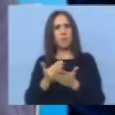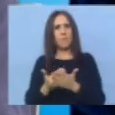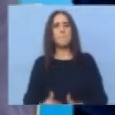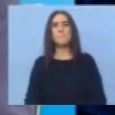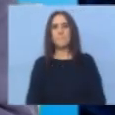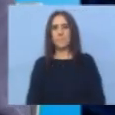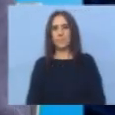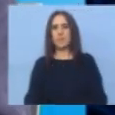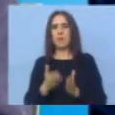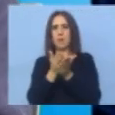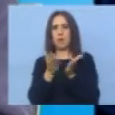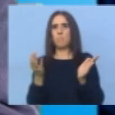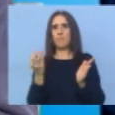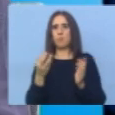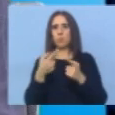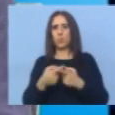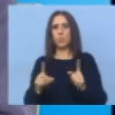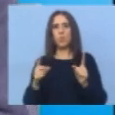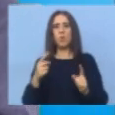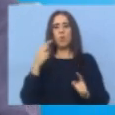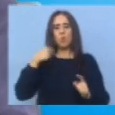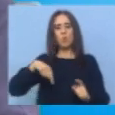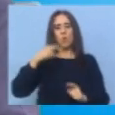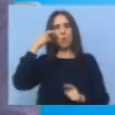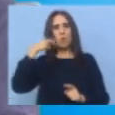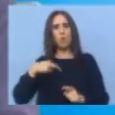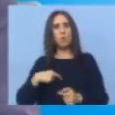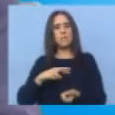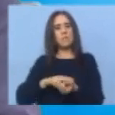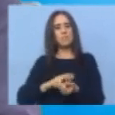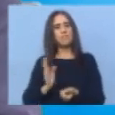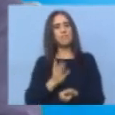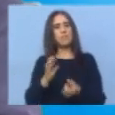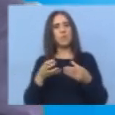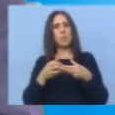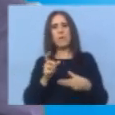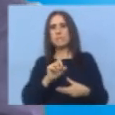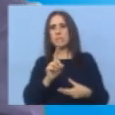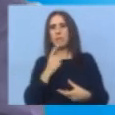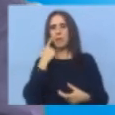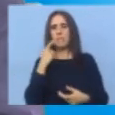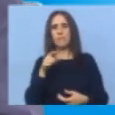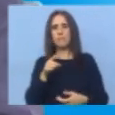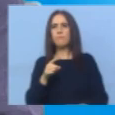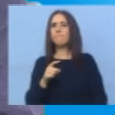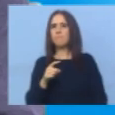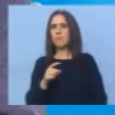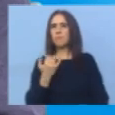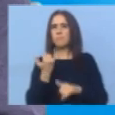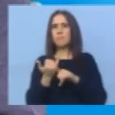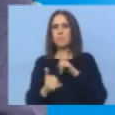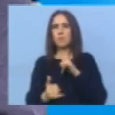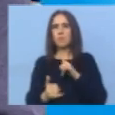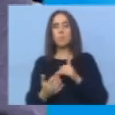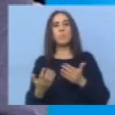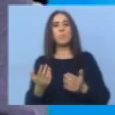não são simplesmente centradas em nós e nos ritmos das nossas comunidades. Esse é talvez também um dos perigos